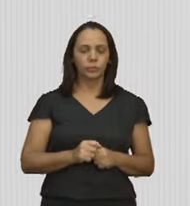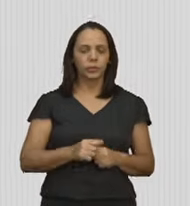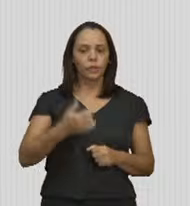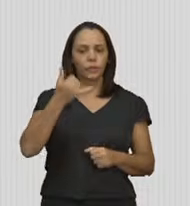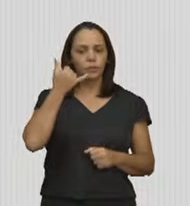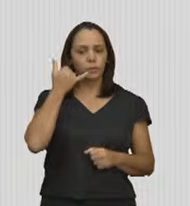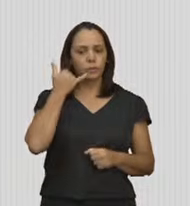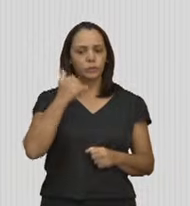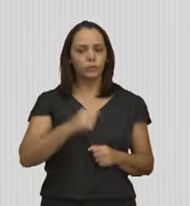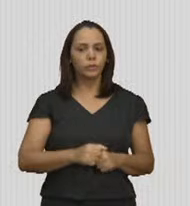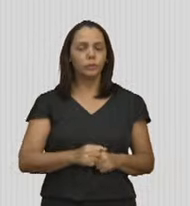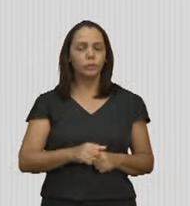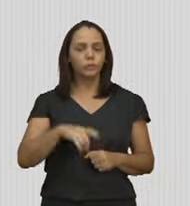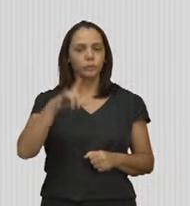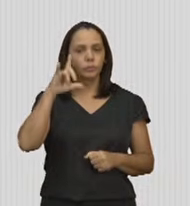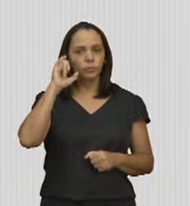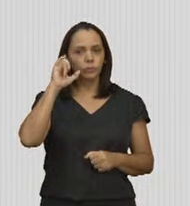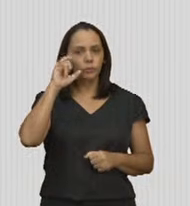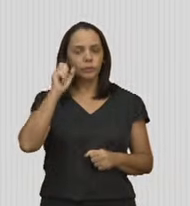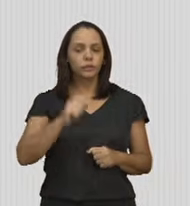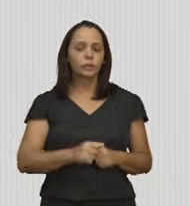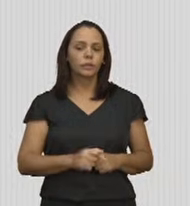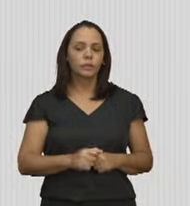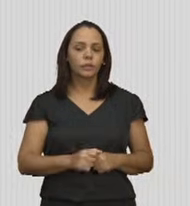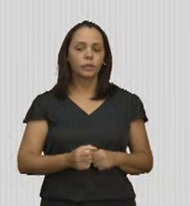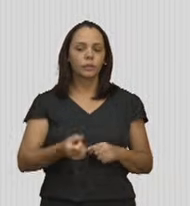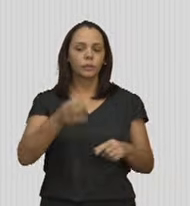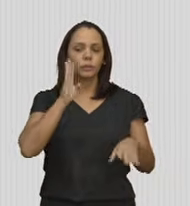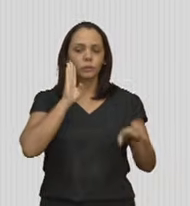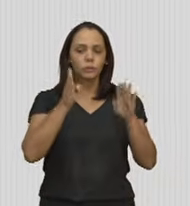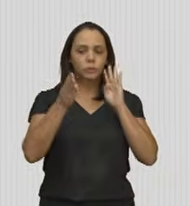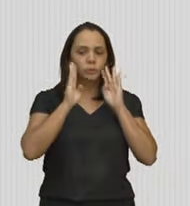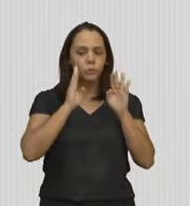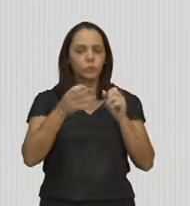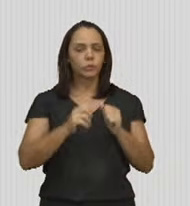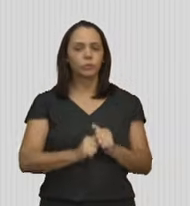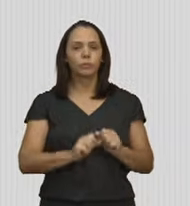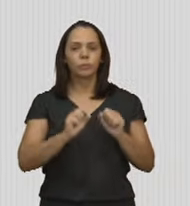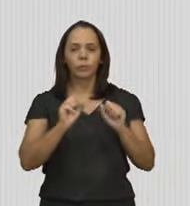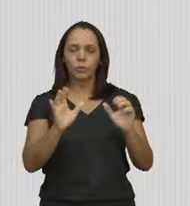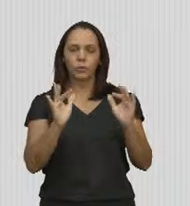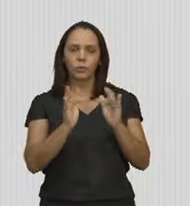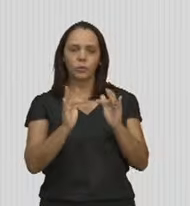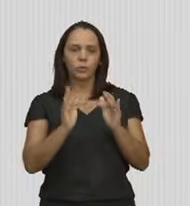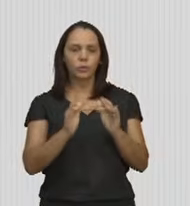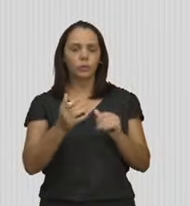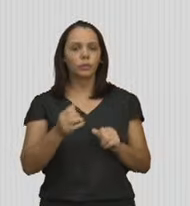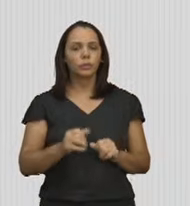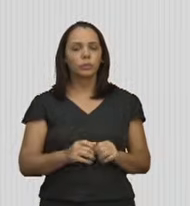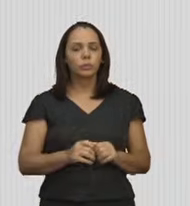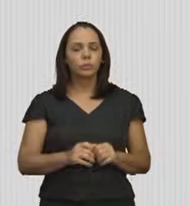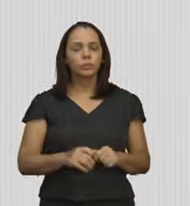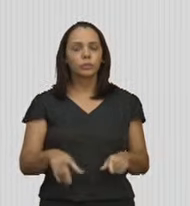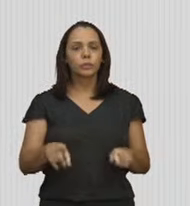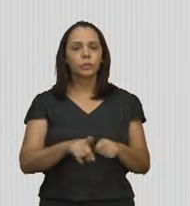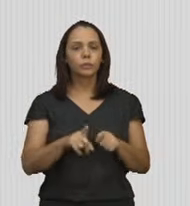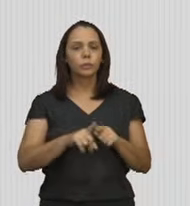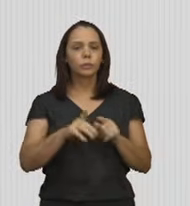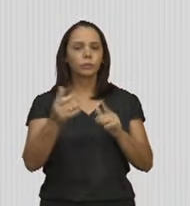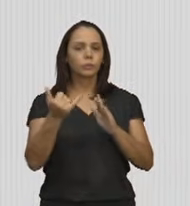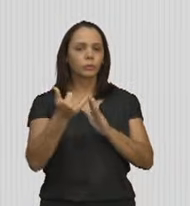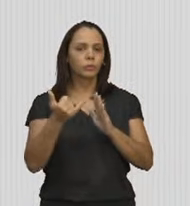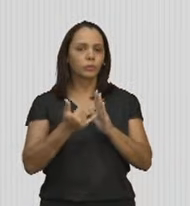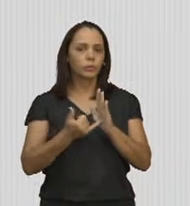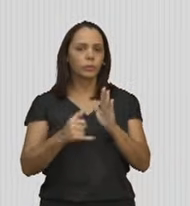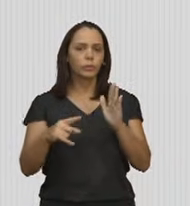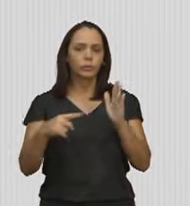meu Facebook. Entrem em contato para qualquer demanda que vocês tiverem. Vocês também podem mandar demandas pelo formulário de denúncias. É